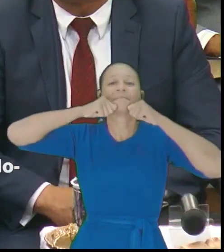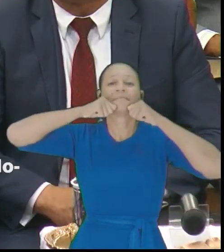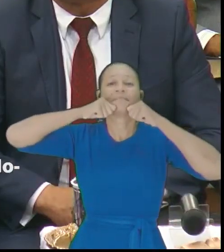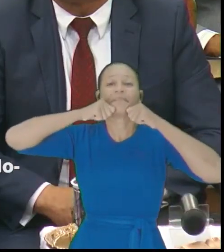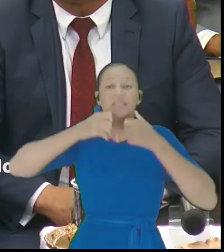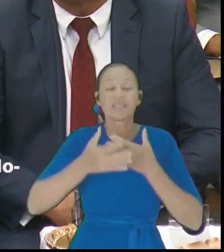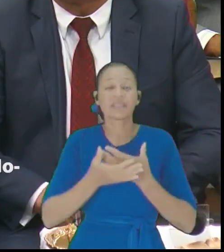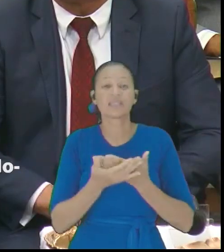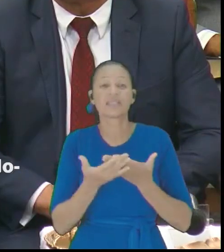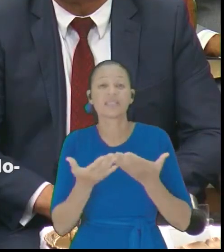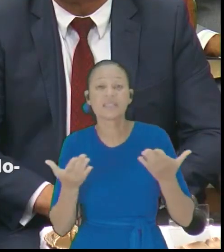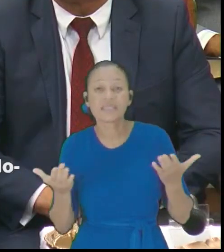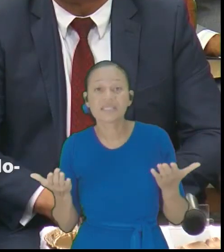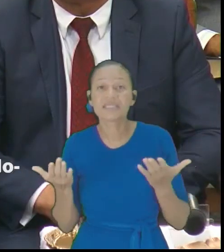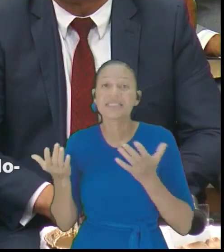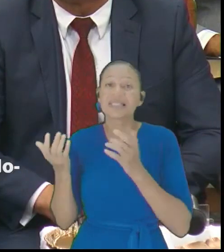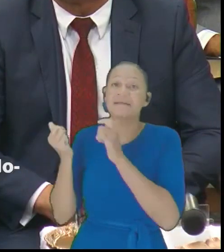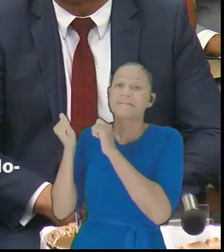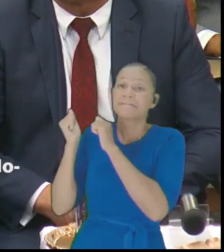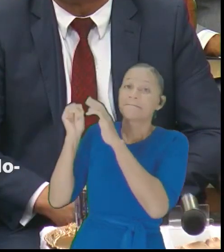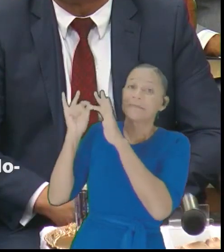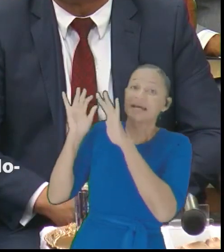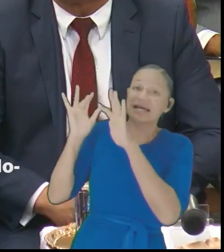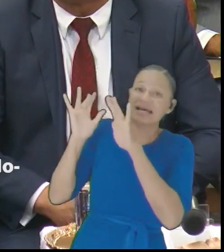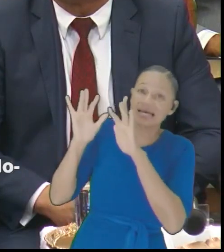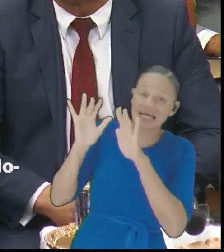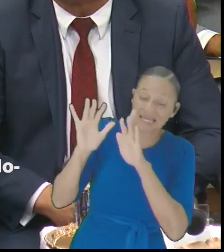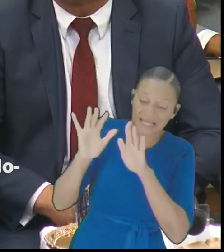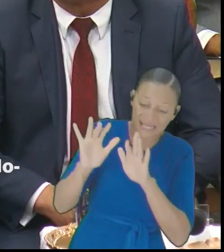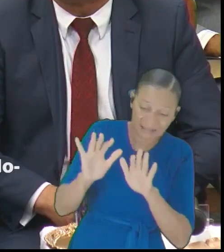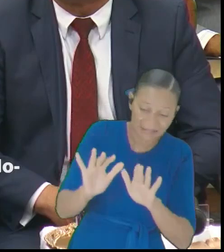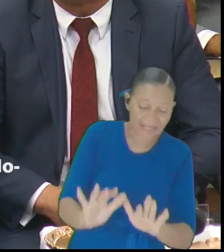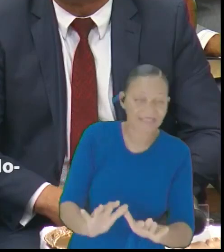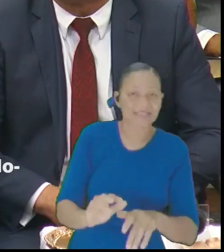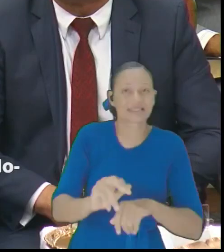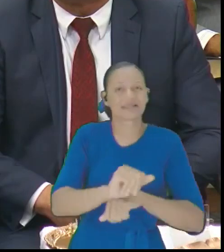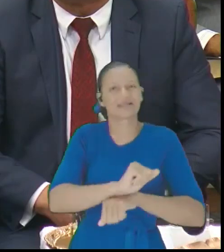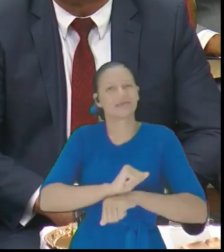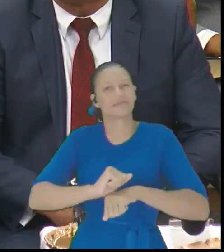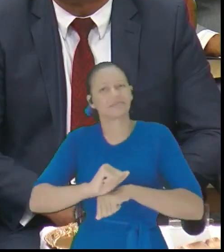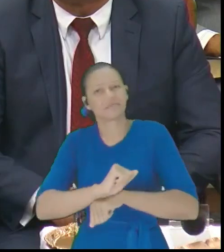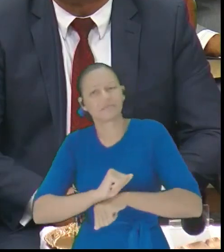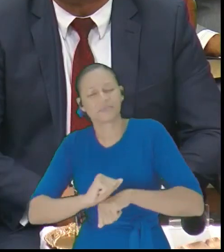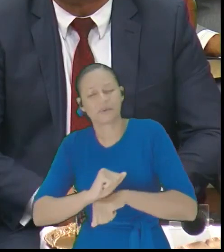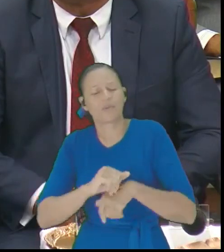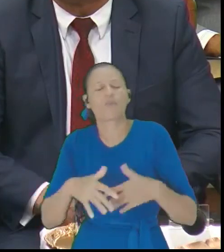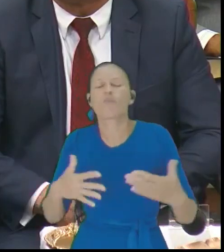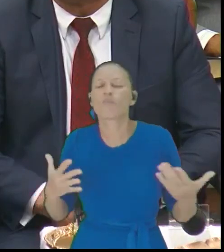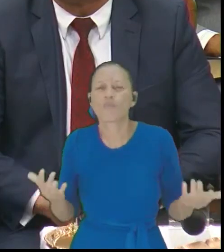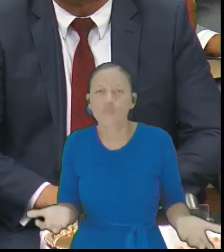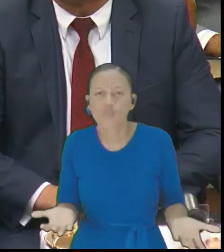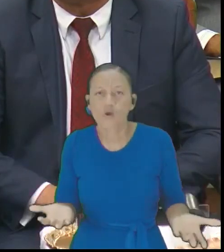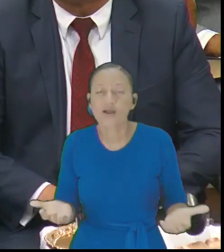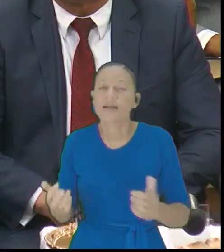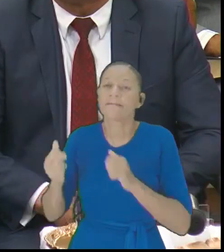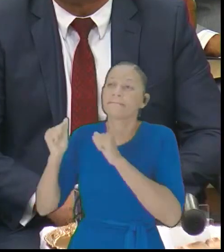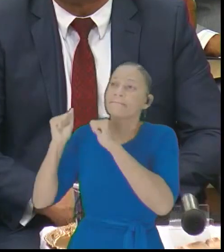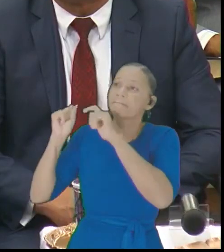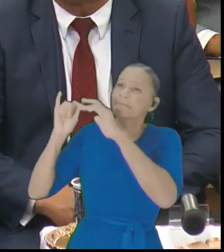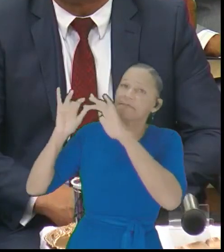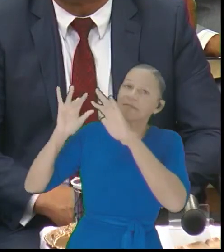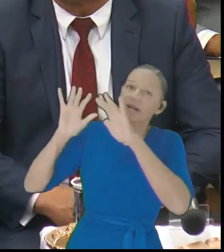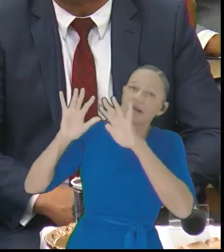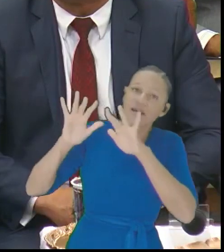para que a bênção de Abraão, que bênção é essa? A bênção